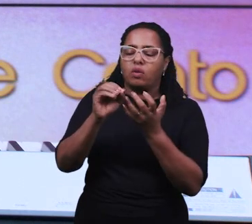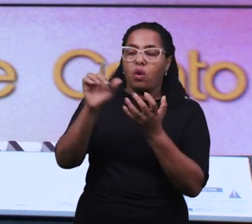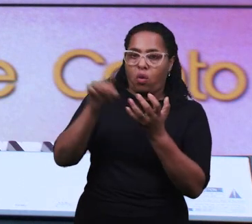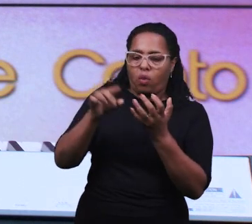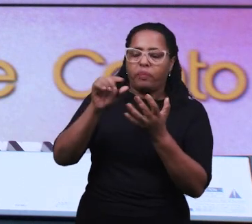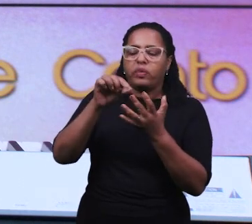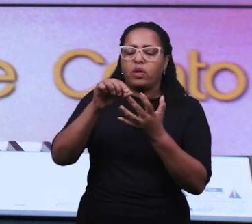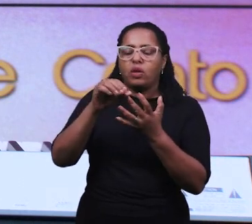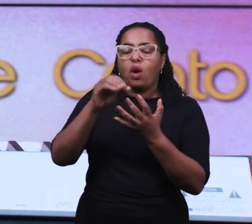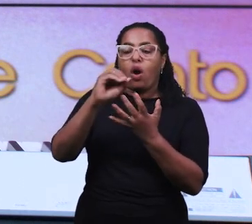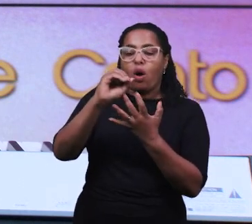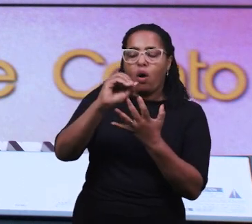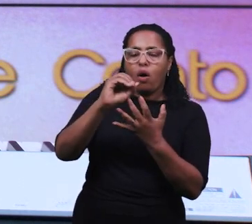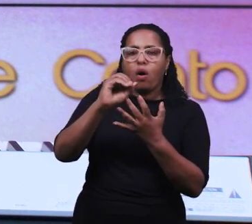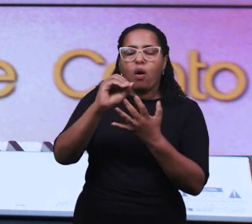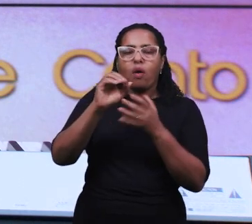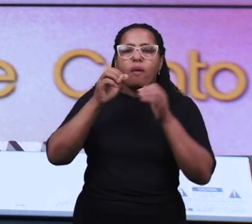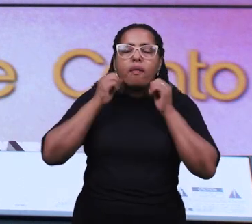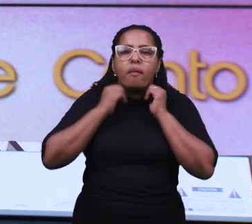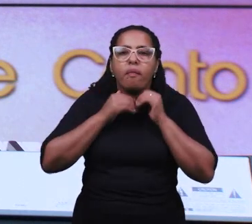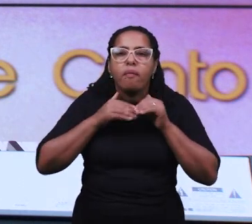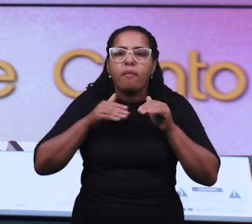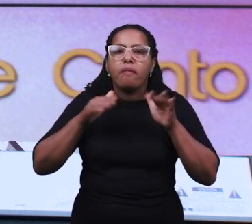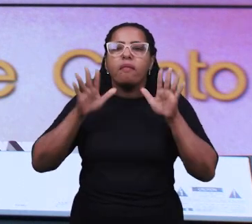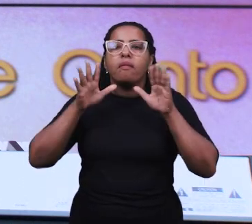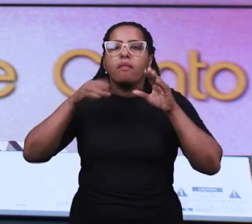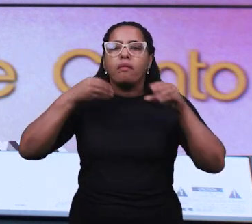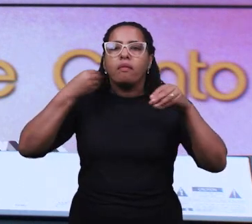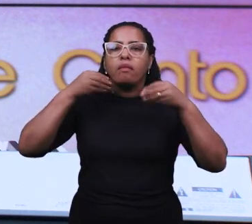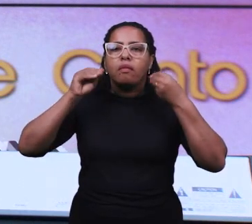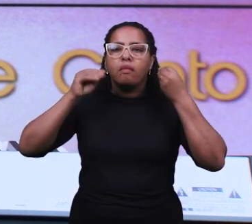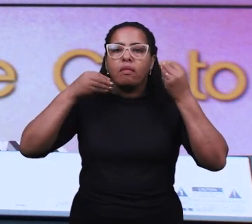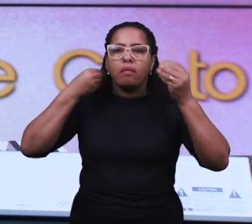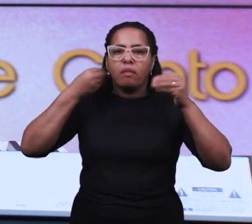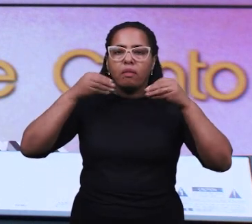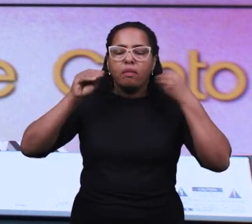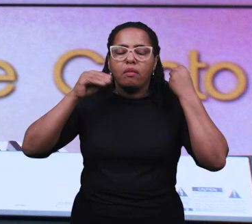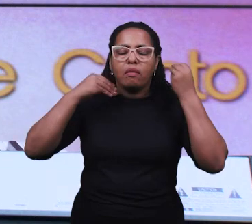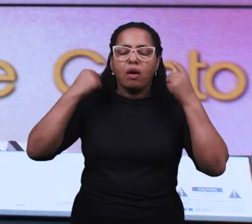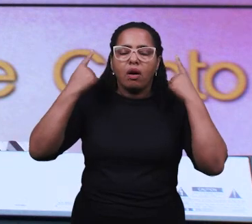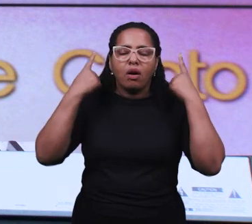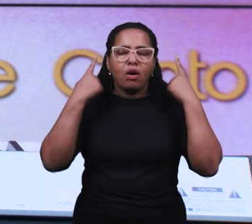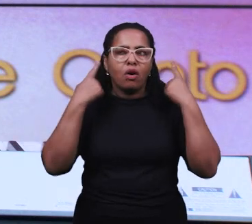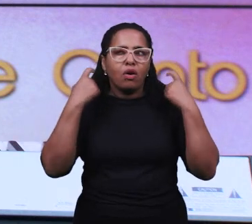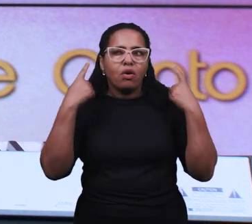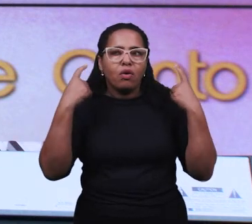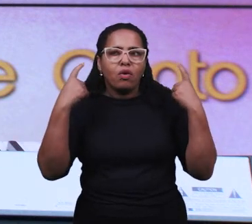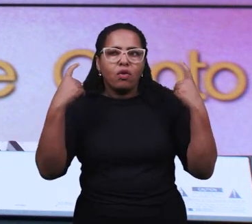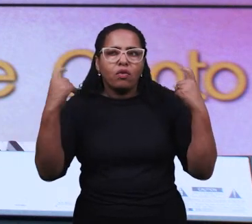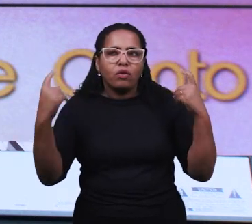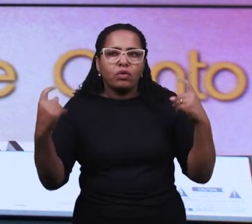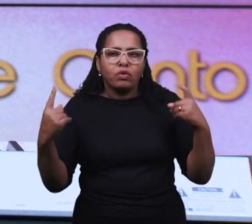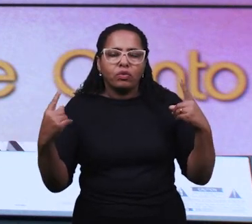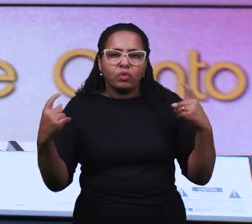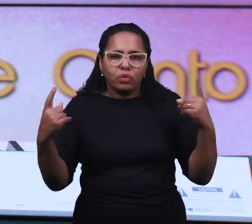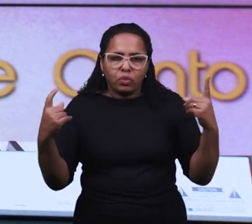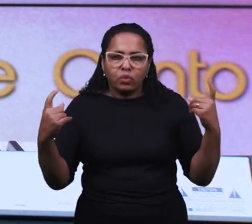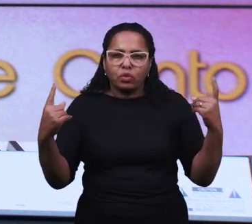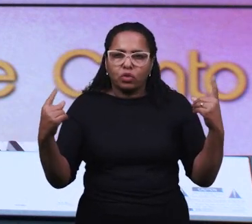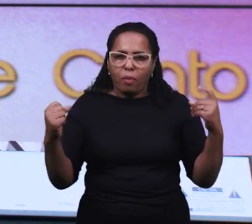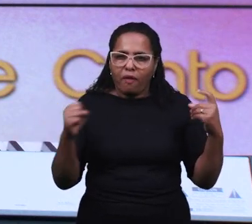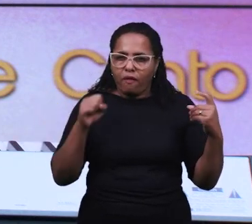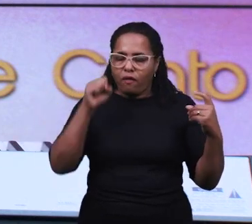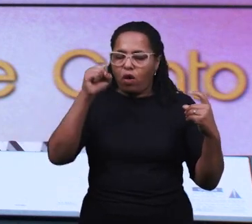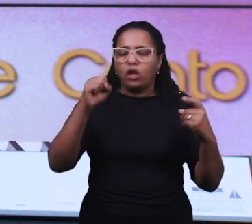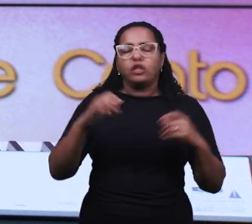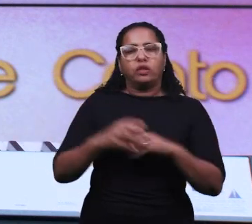uma cobertura maior, especialmente na região do palato mole. Eu tenho um som mais erguido, mais